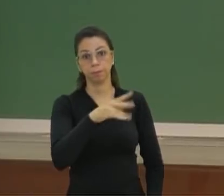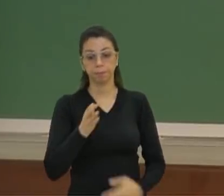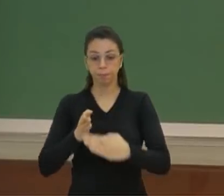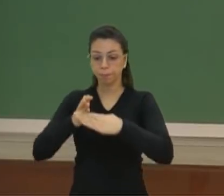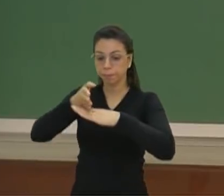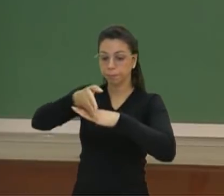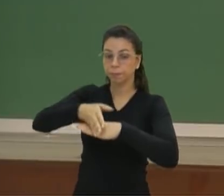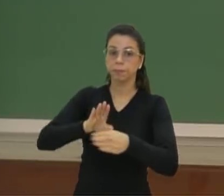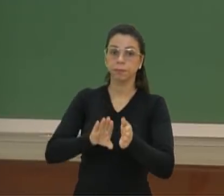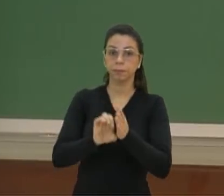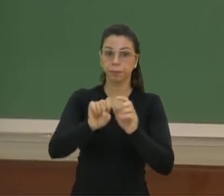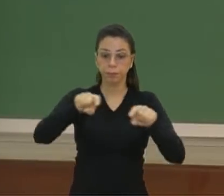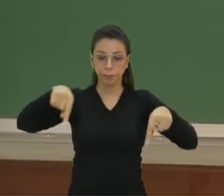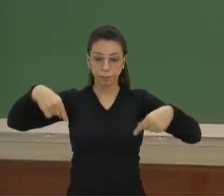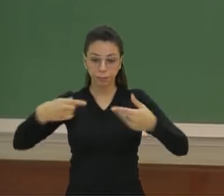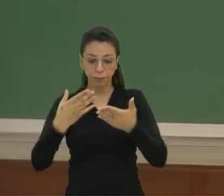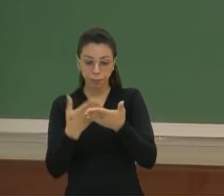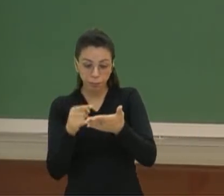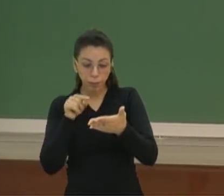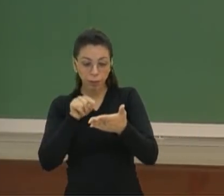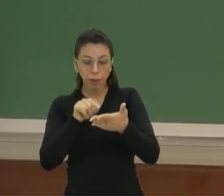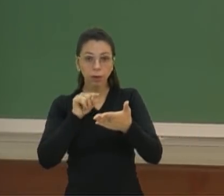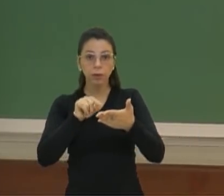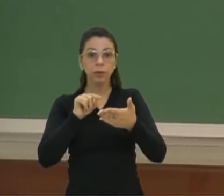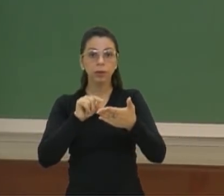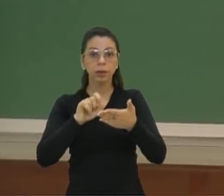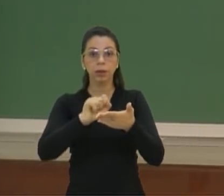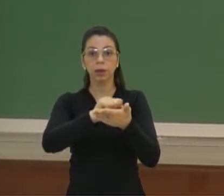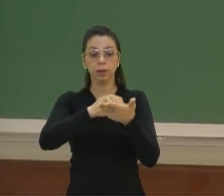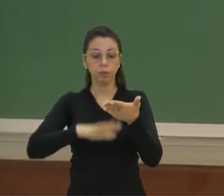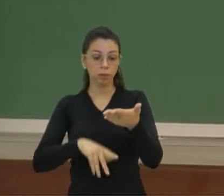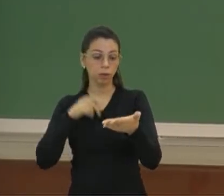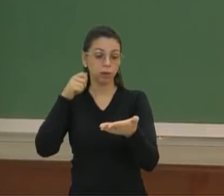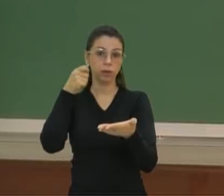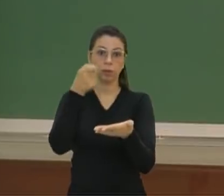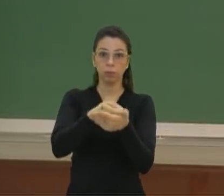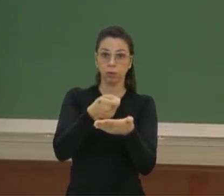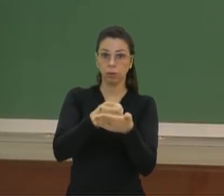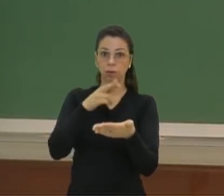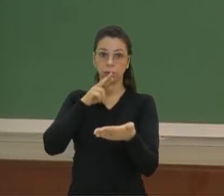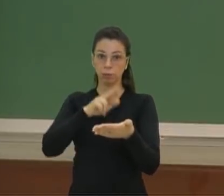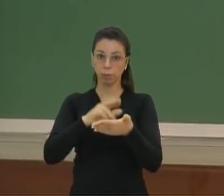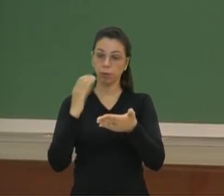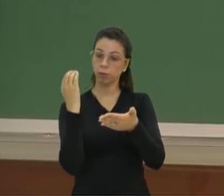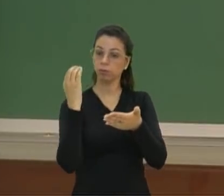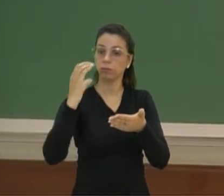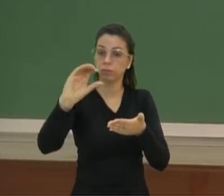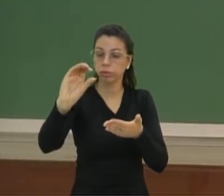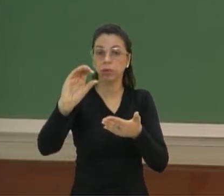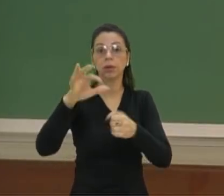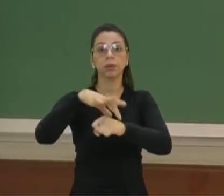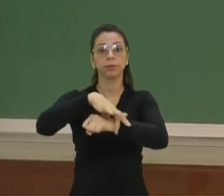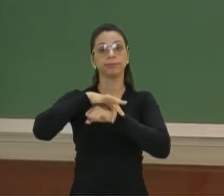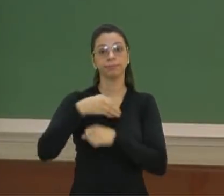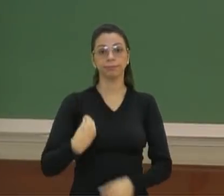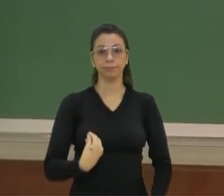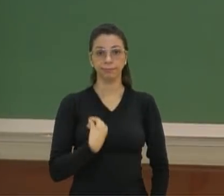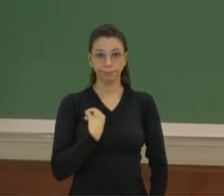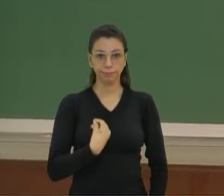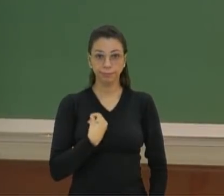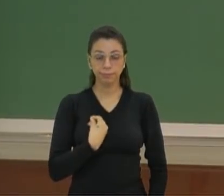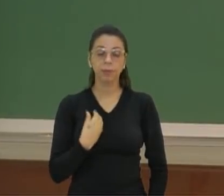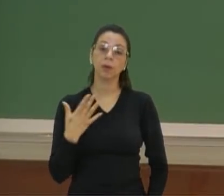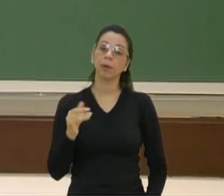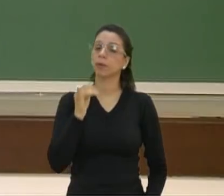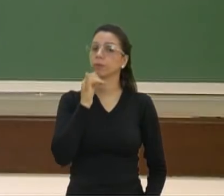1, resolva as 2 atividades e clique em enviar. A sua presença está garantida. Se você não acessa o Classroom,